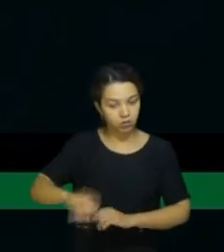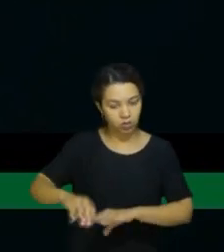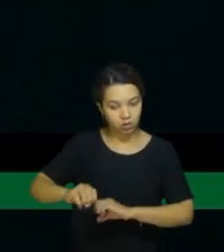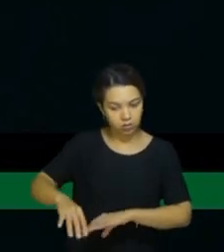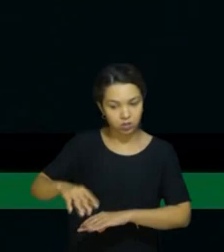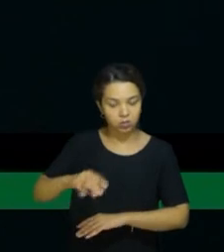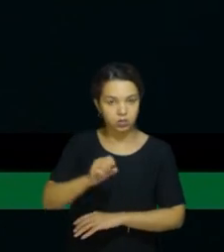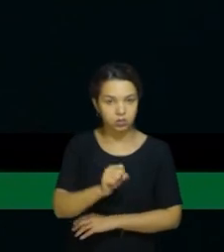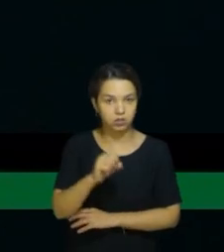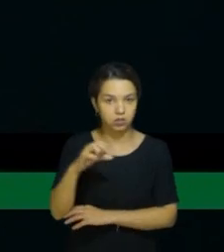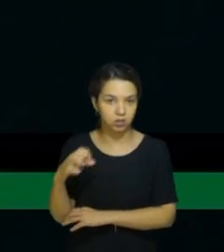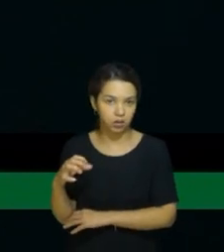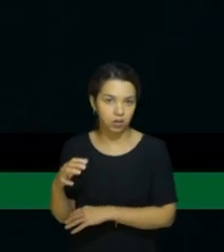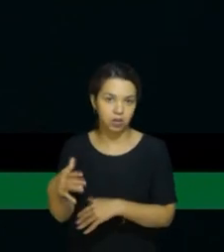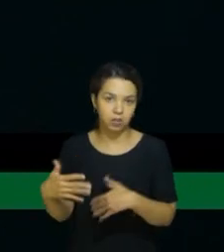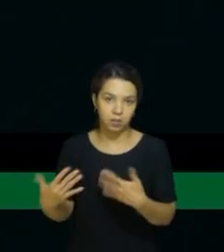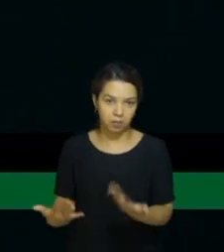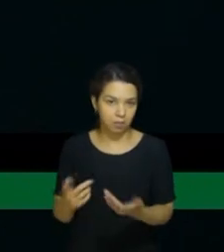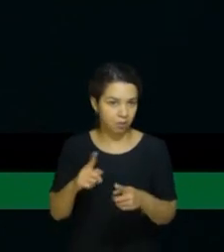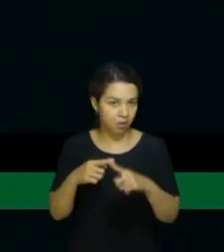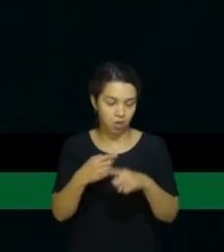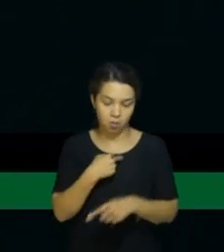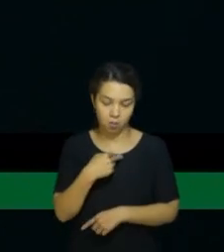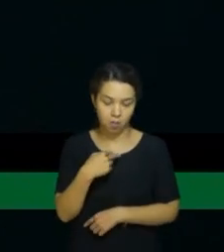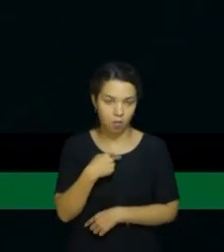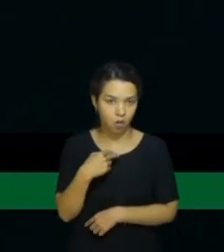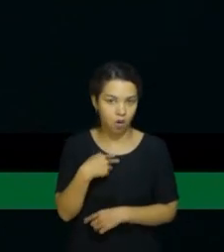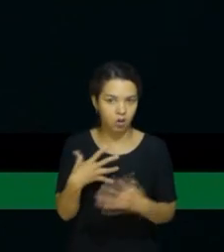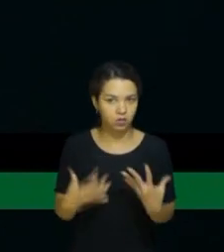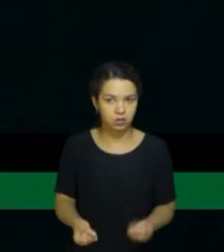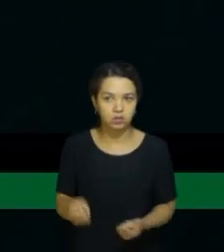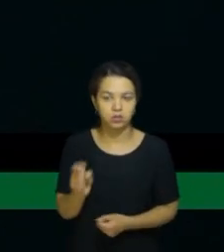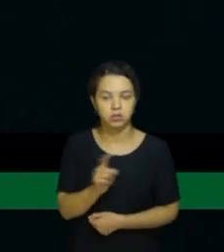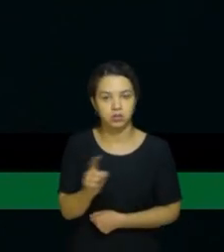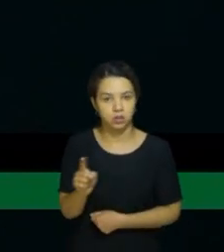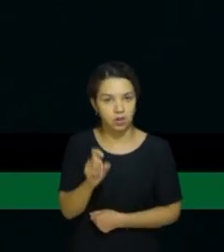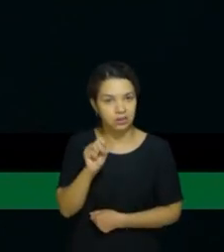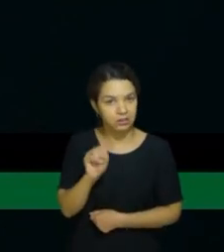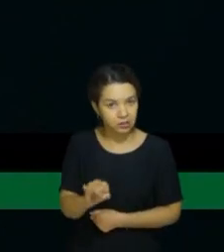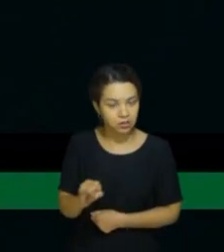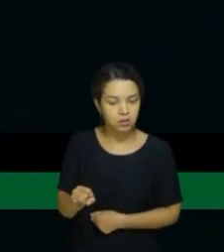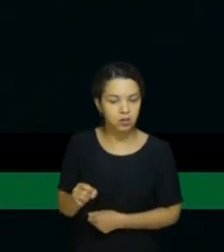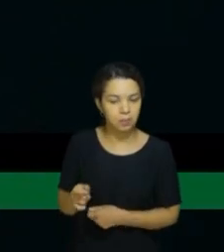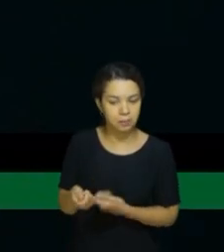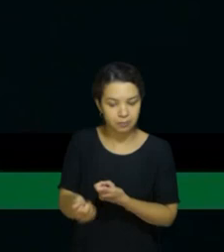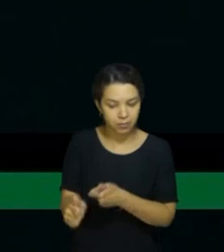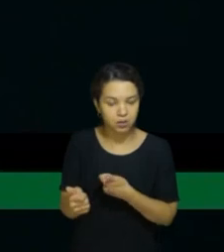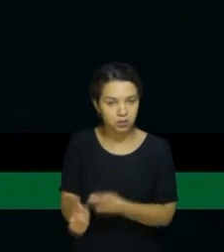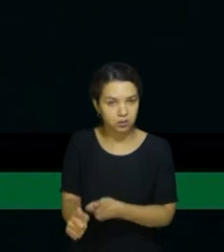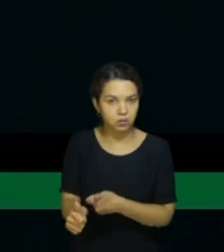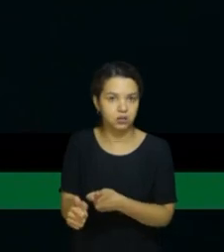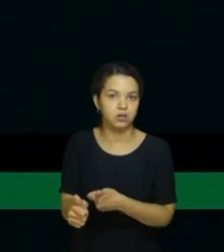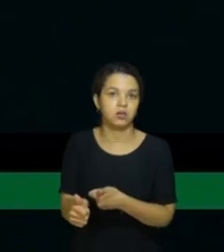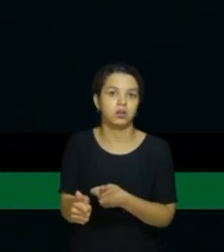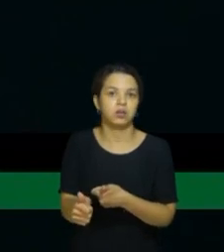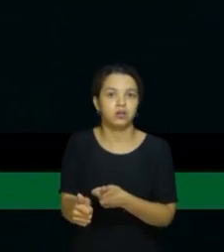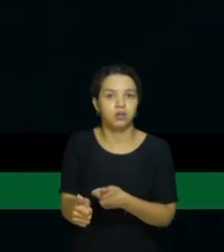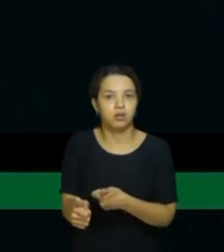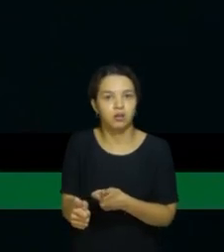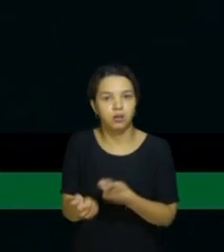Catarinense mas eu não posso admitir que se persiga eh que se faça